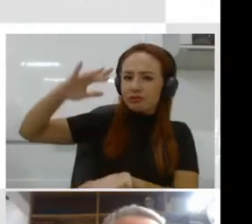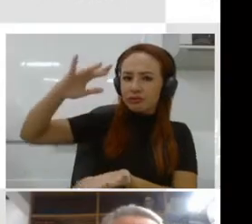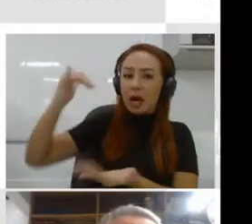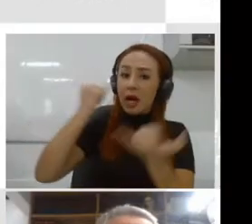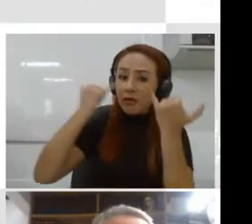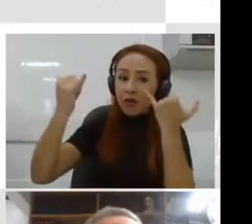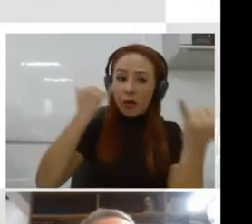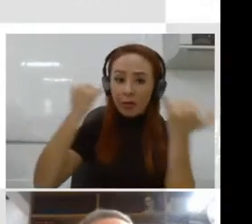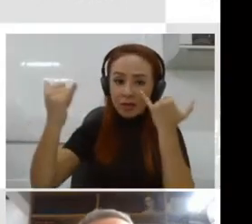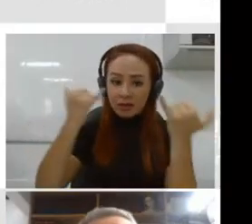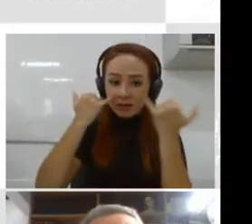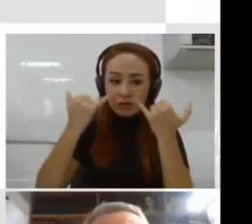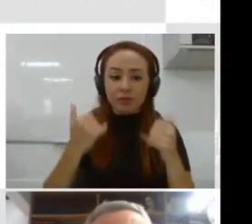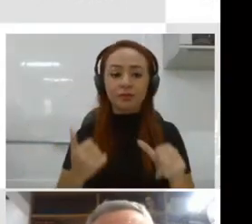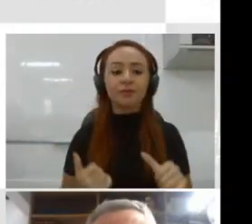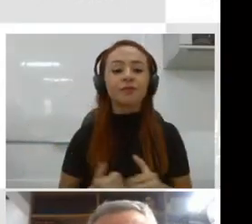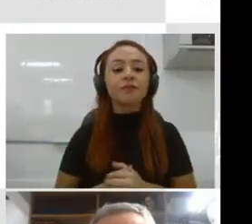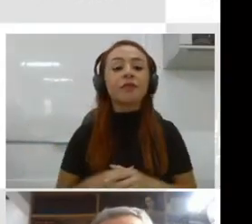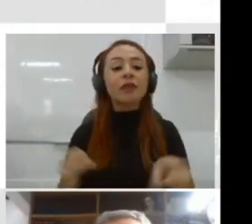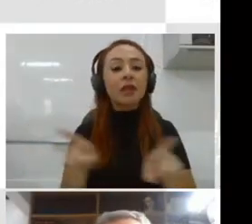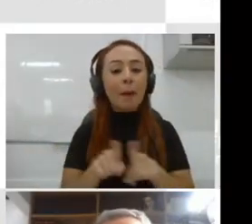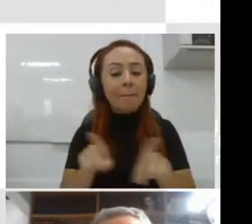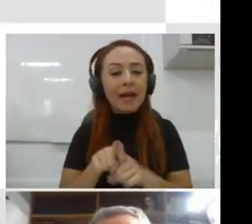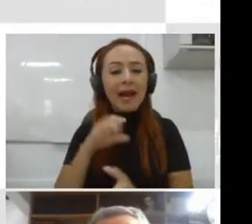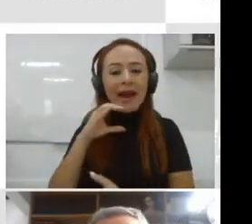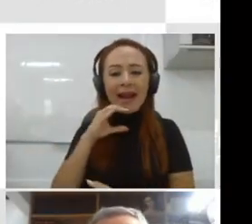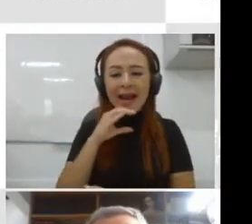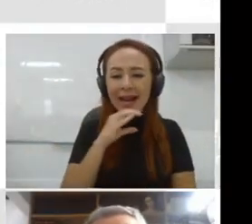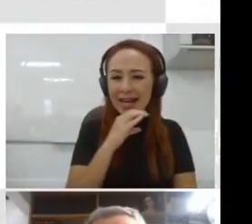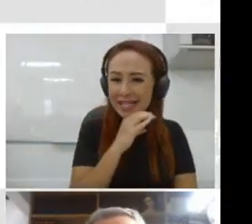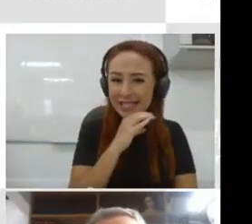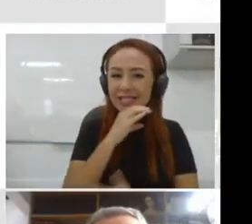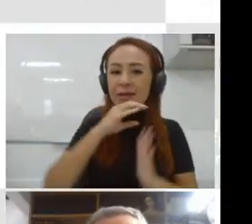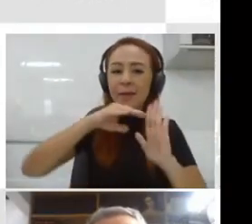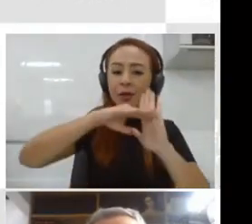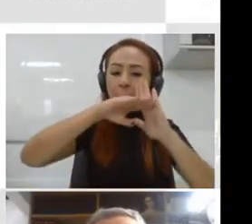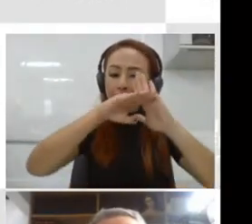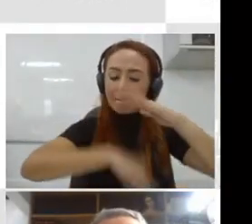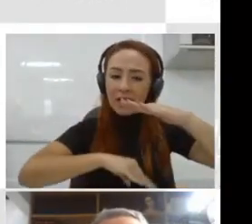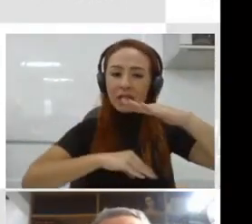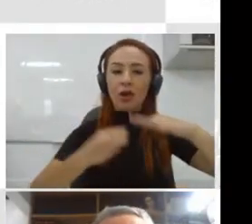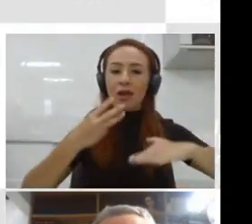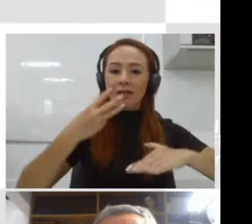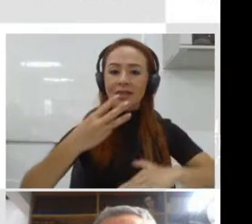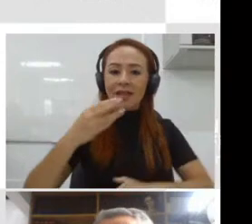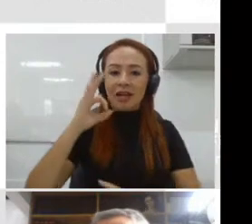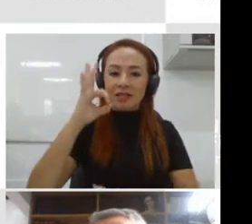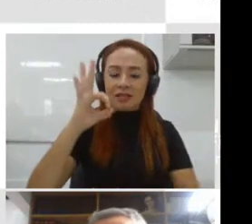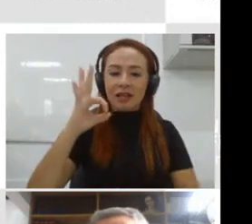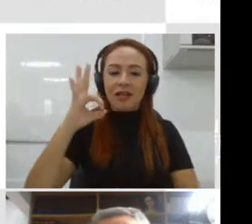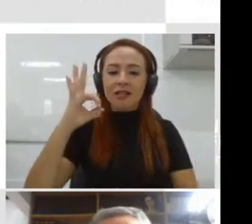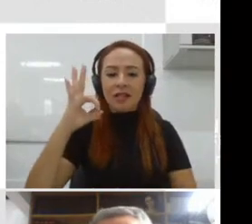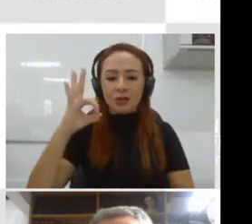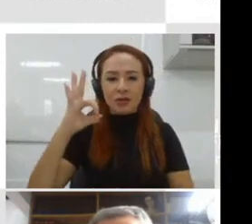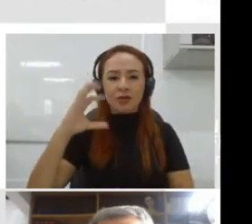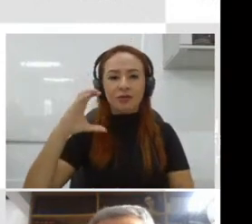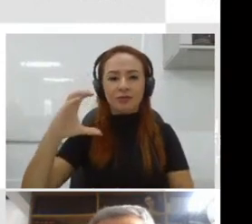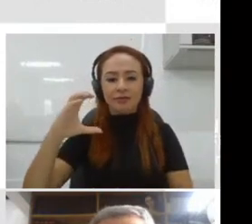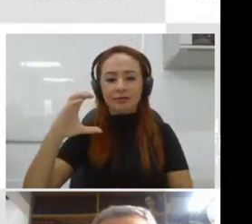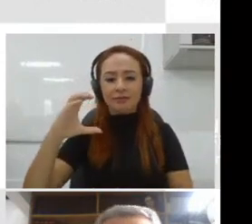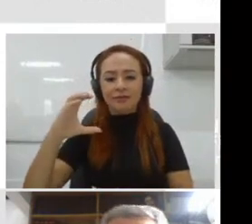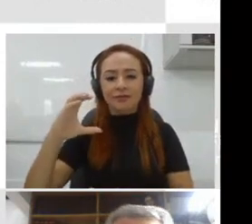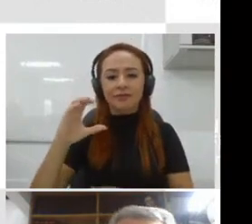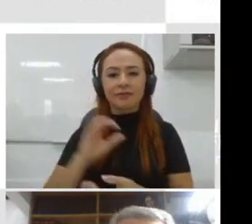aquecimento de ao menos 3 graus Celsius na segunda metade do século XXI, é a expectativa da maioria dos cientistas do